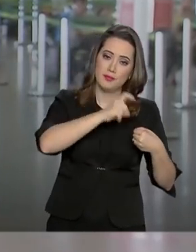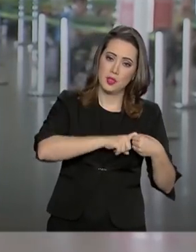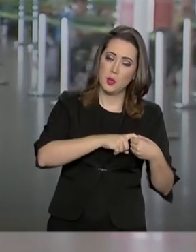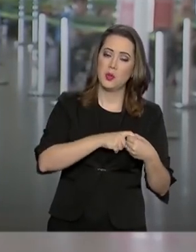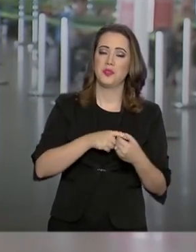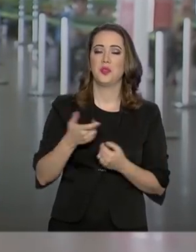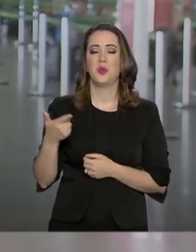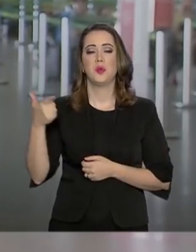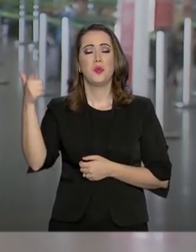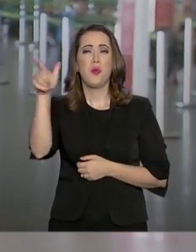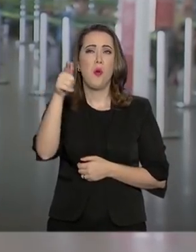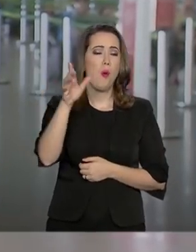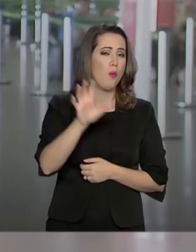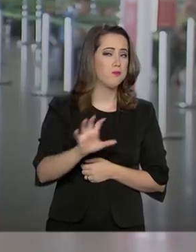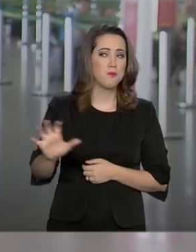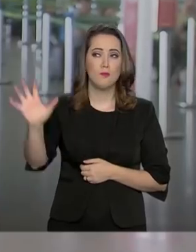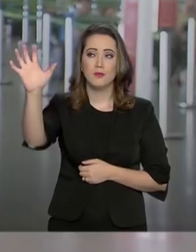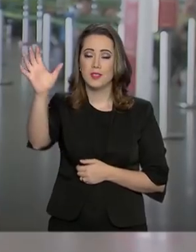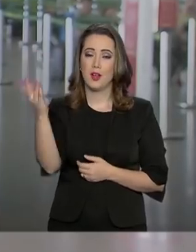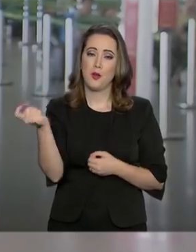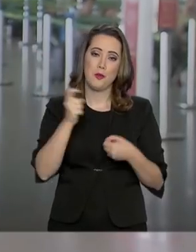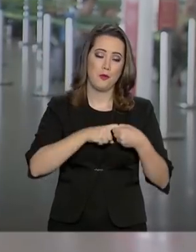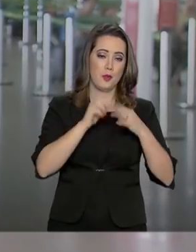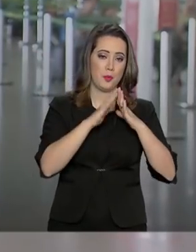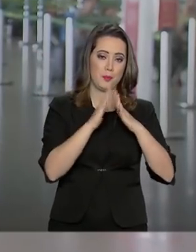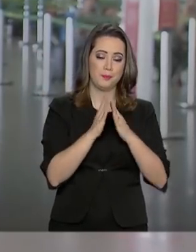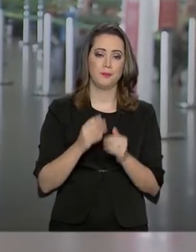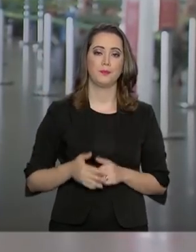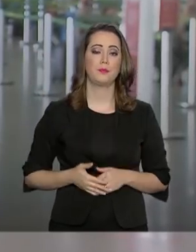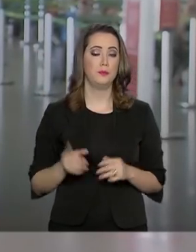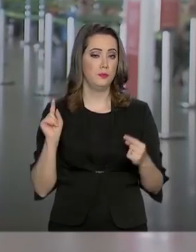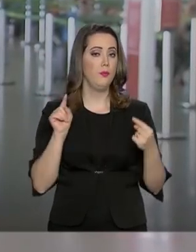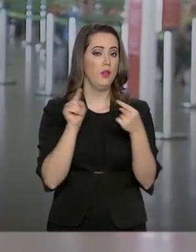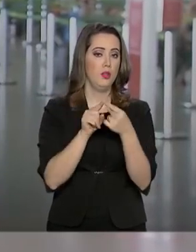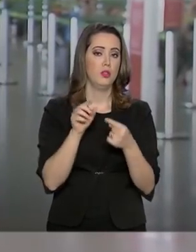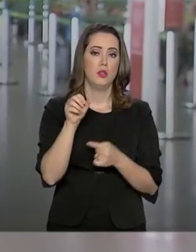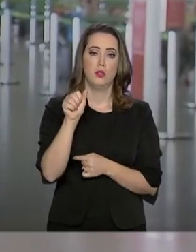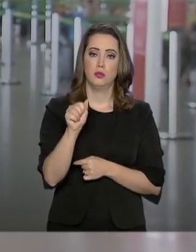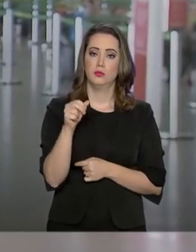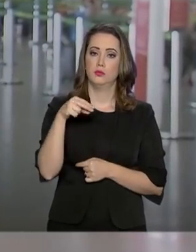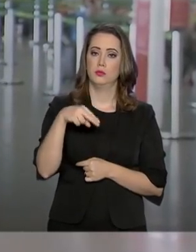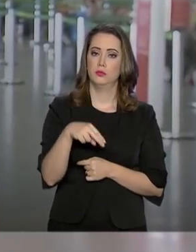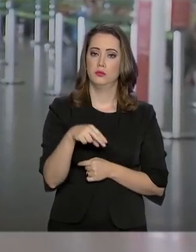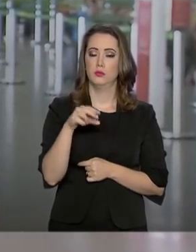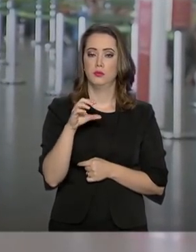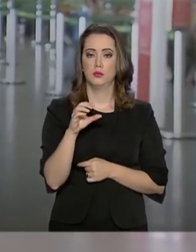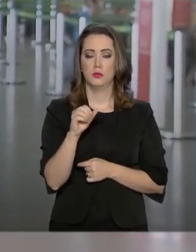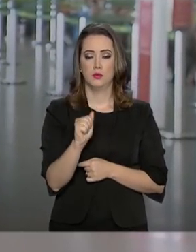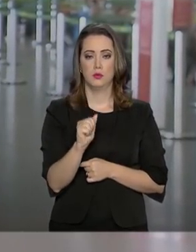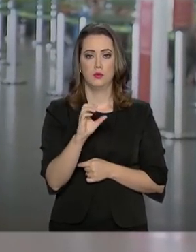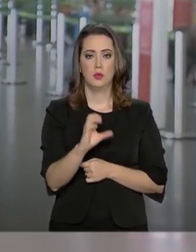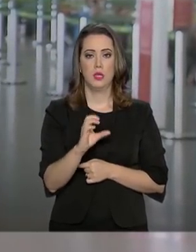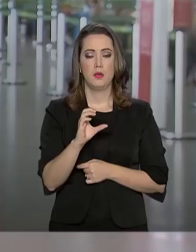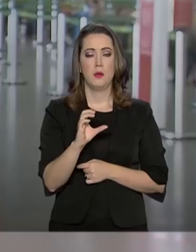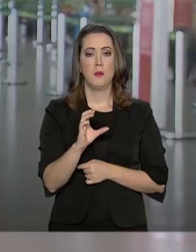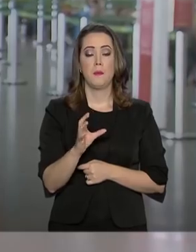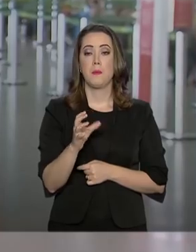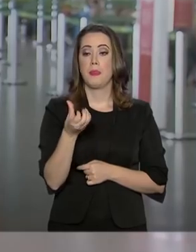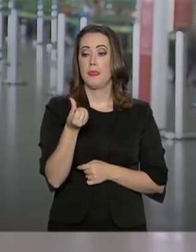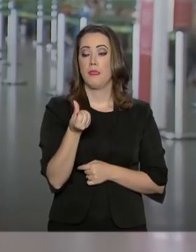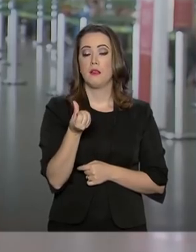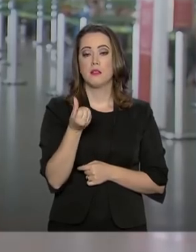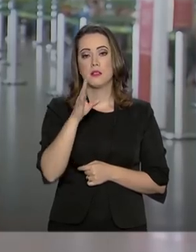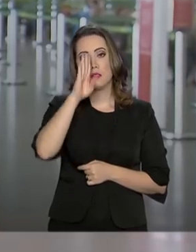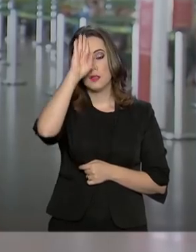outras partes do país, voltando para casa. De acordo com a ANAC, a Agência Nacional de Aviação Civil, os 6